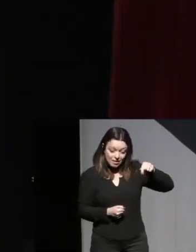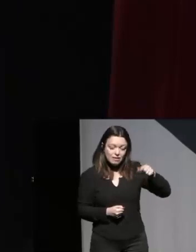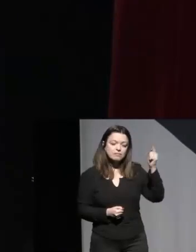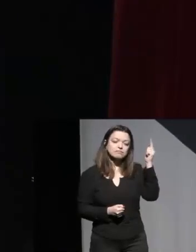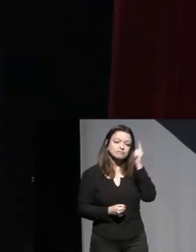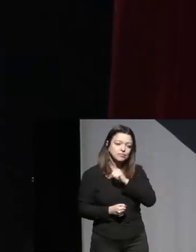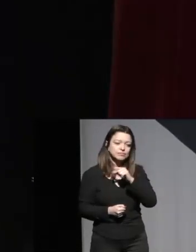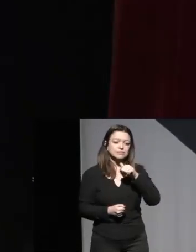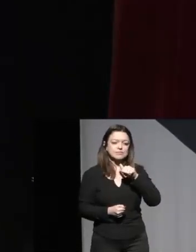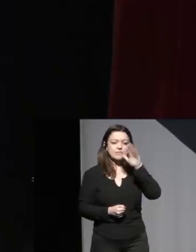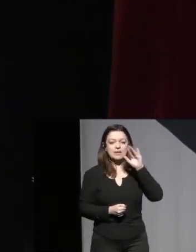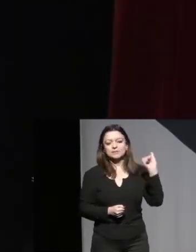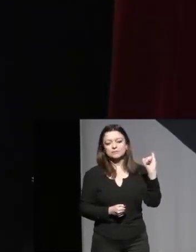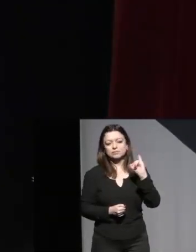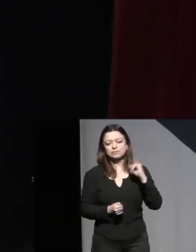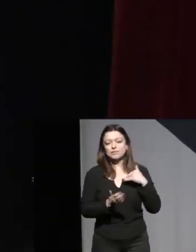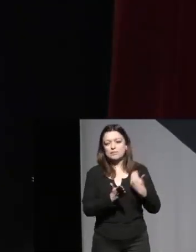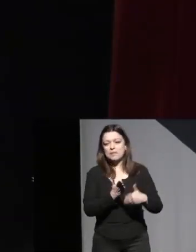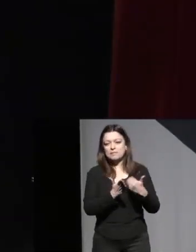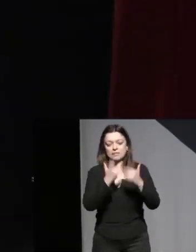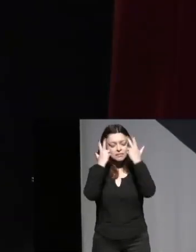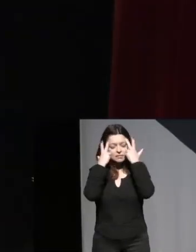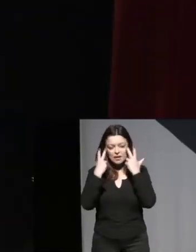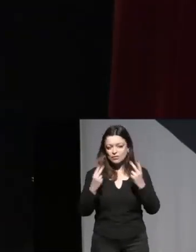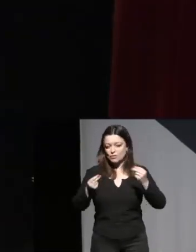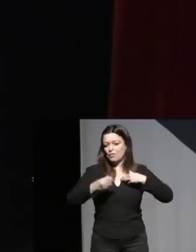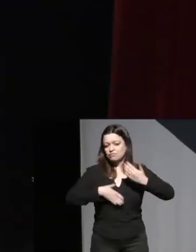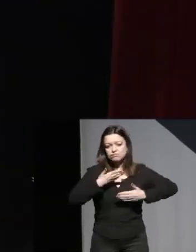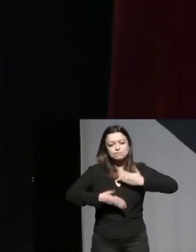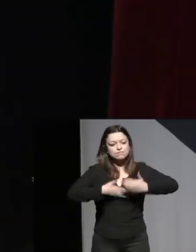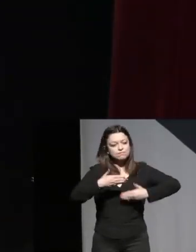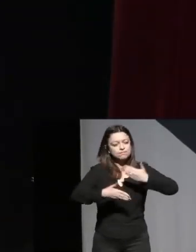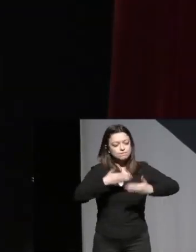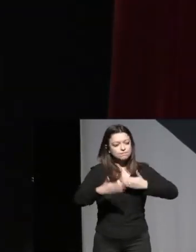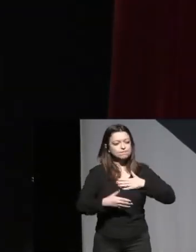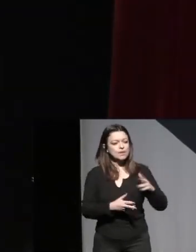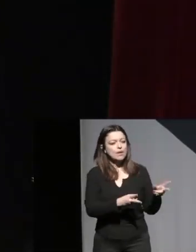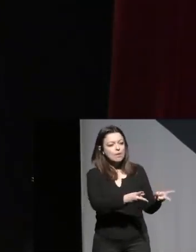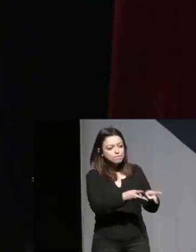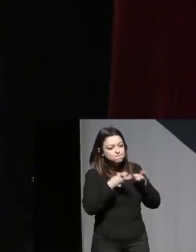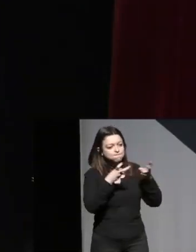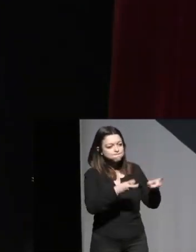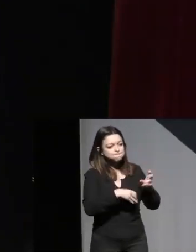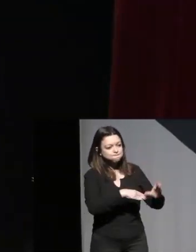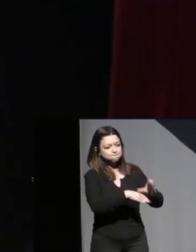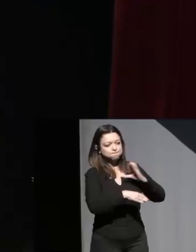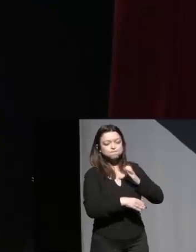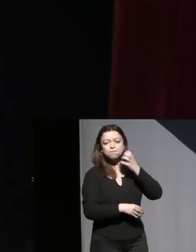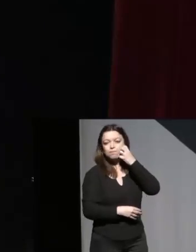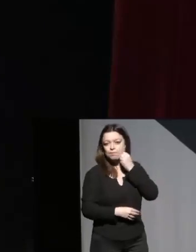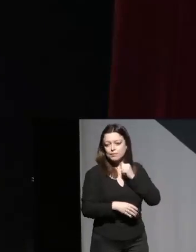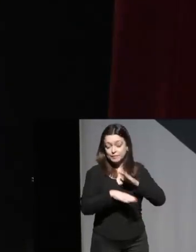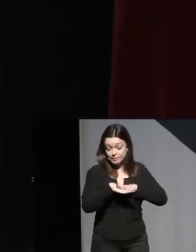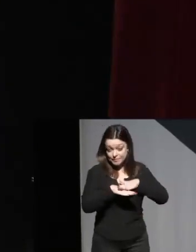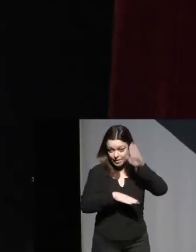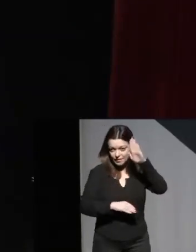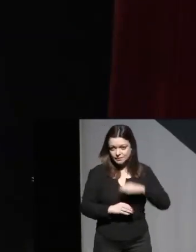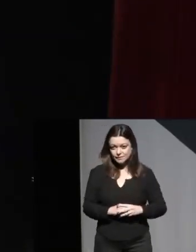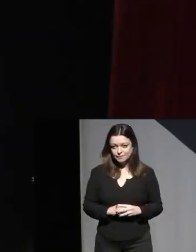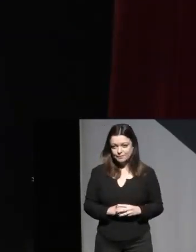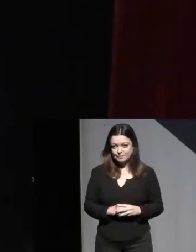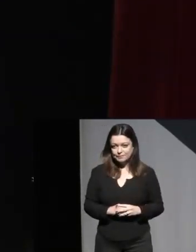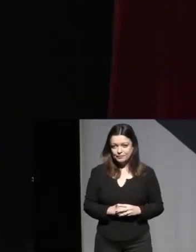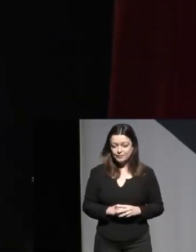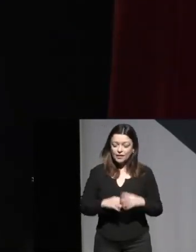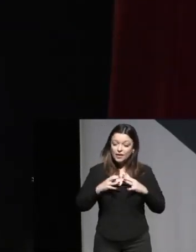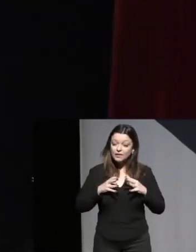tributação aconteça e a receita seja aumentada. É assim que todos os países chamados